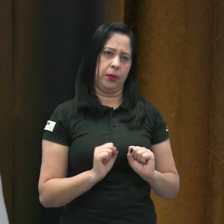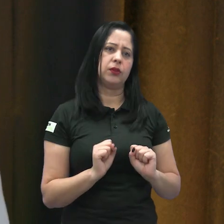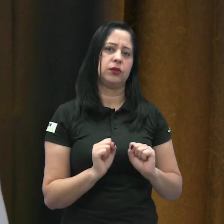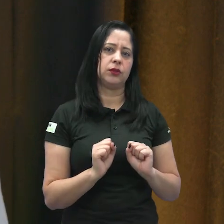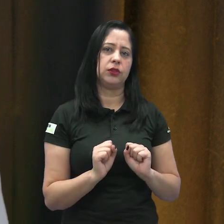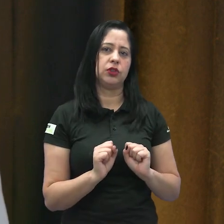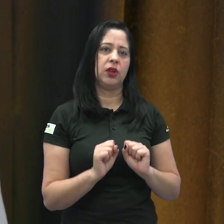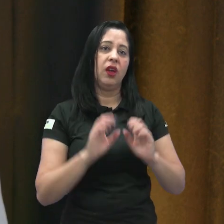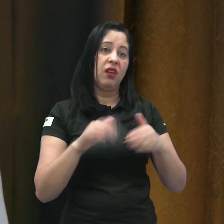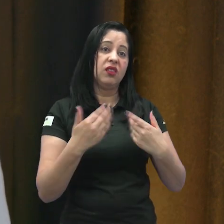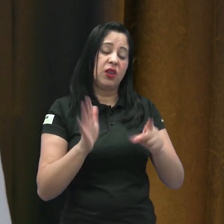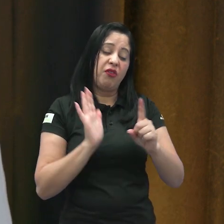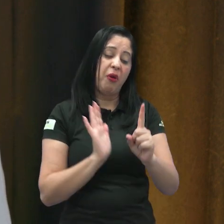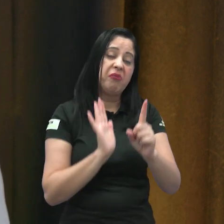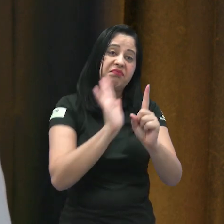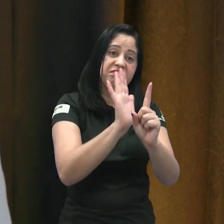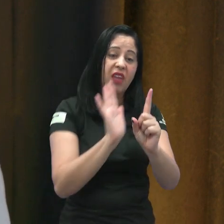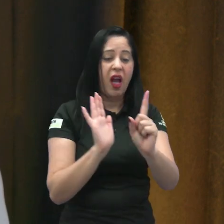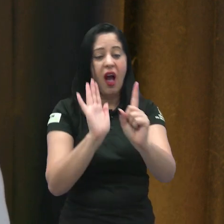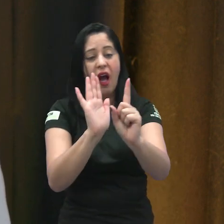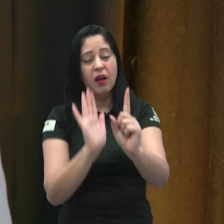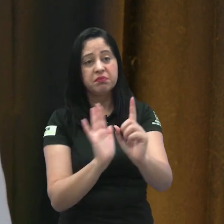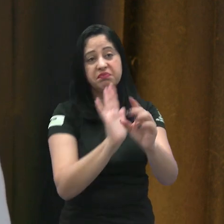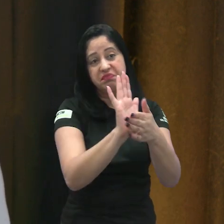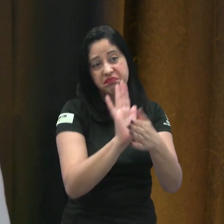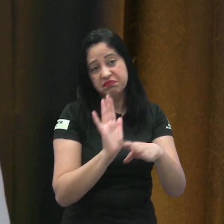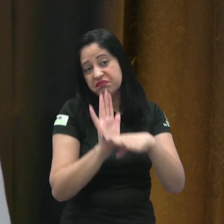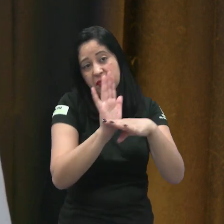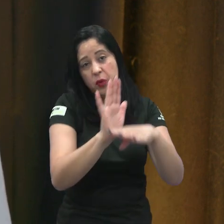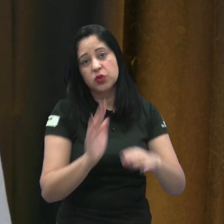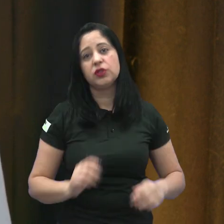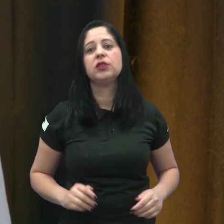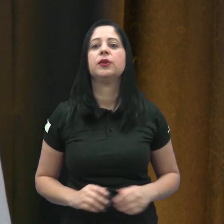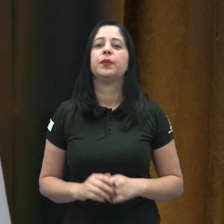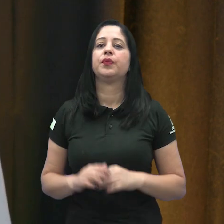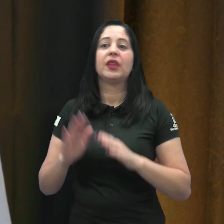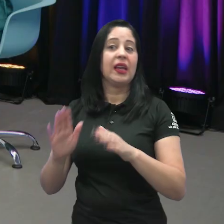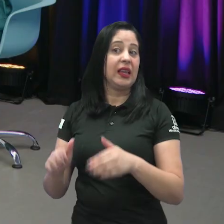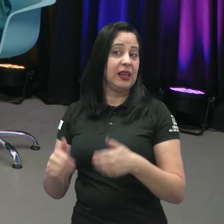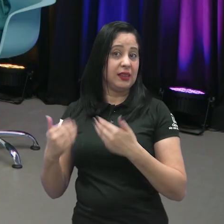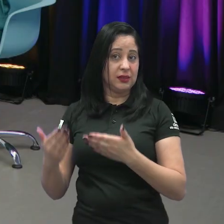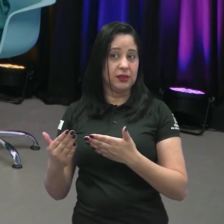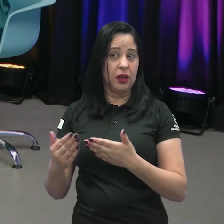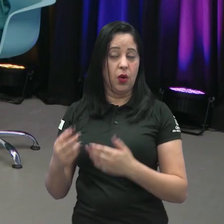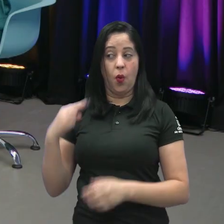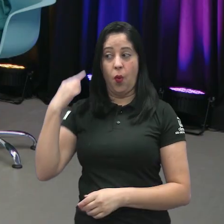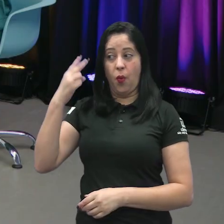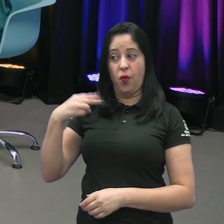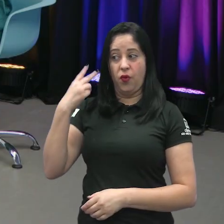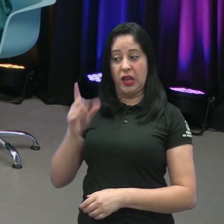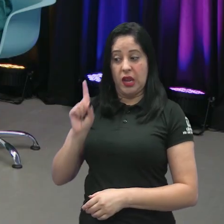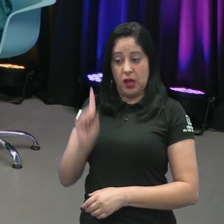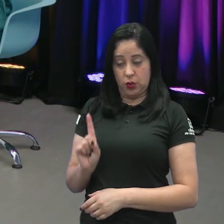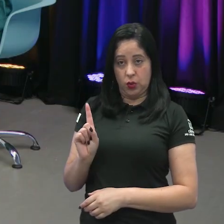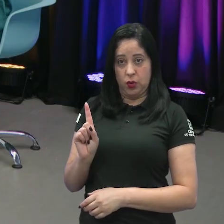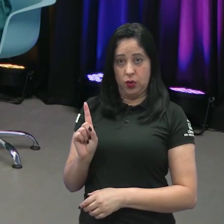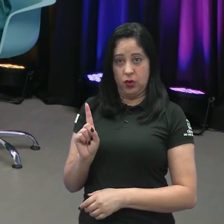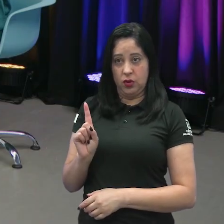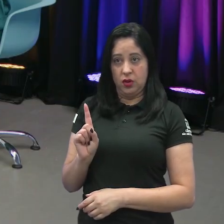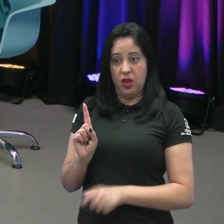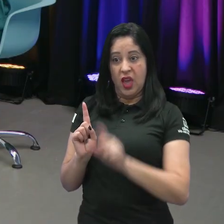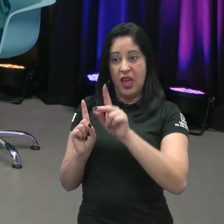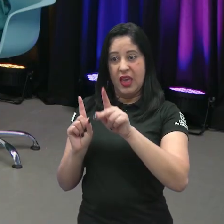tal. E assim a gente vai ajudando as pessoas no dia a dia. Então, na verdade, essa relação, né, entre autoridade